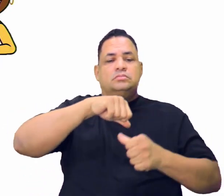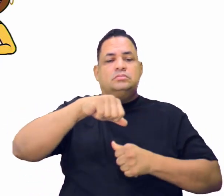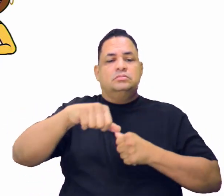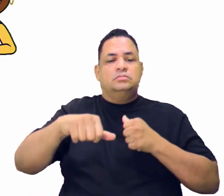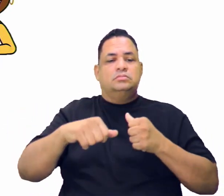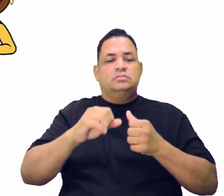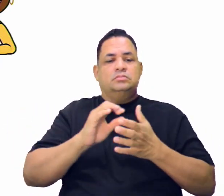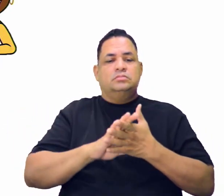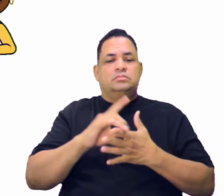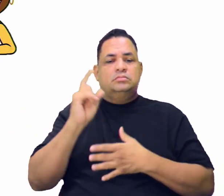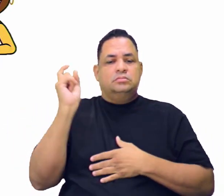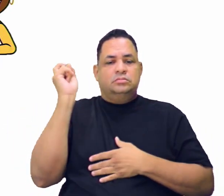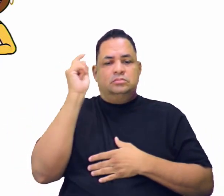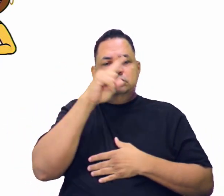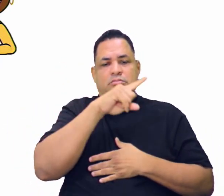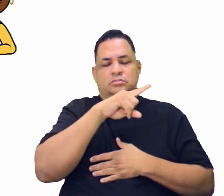por